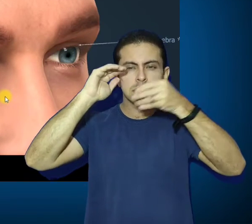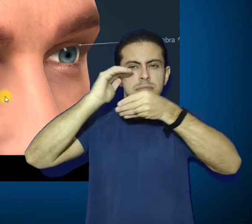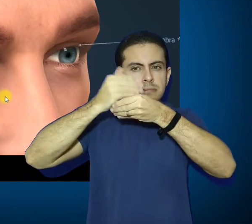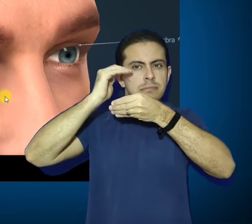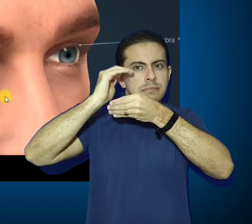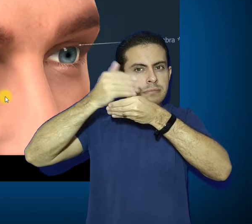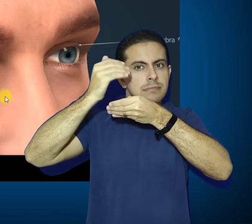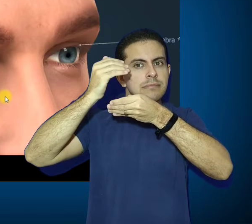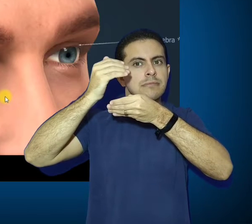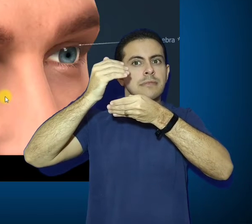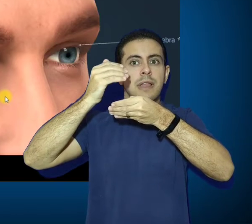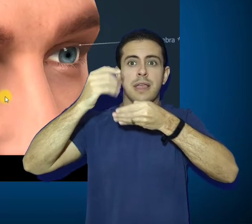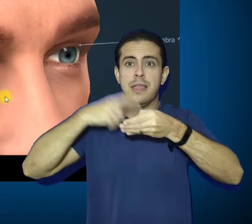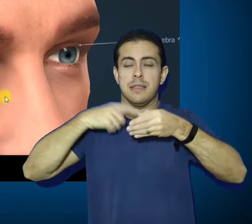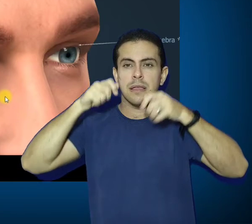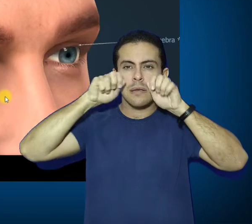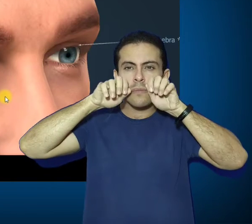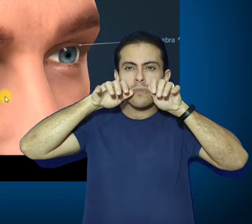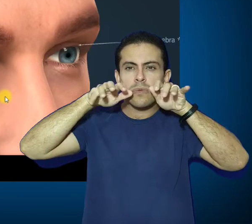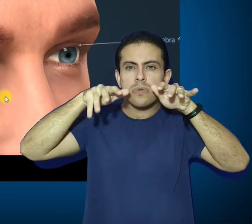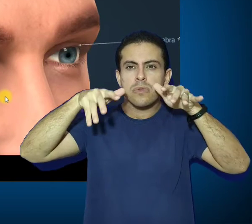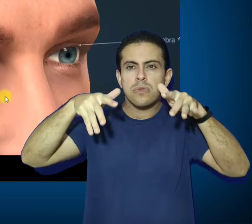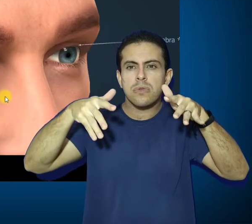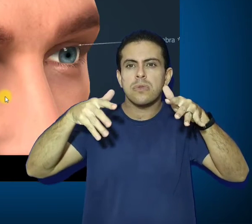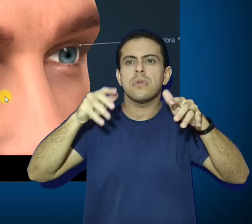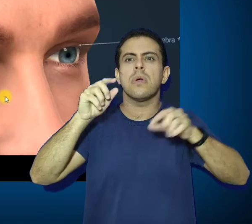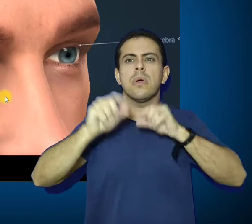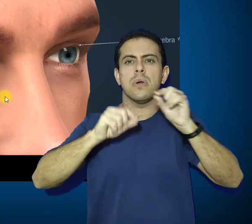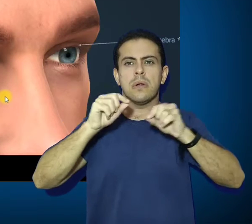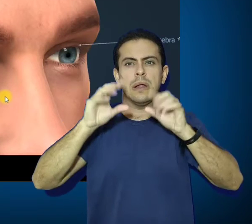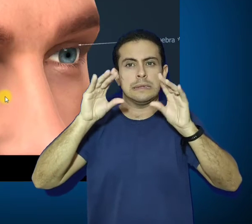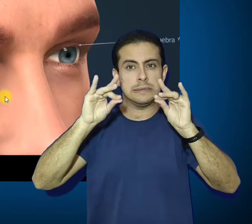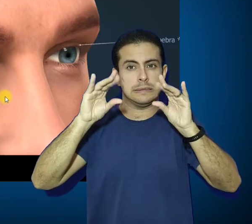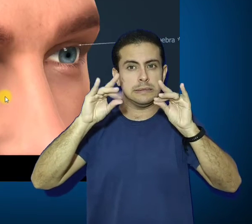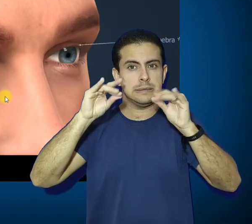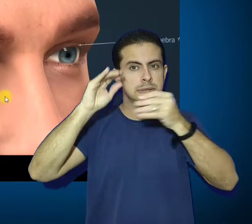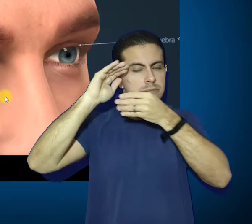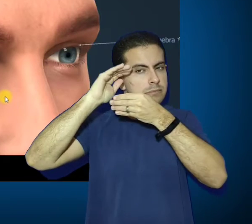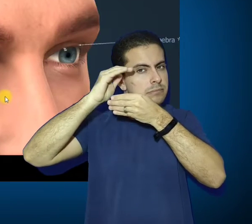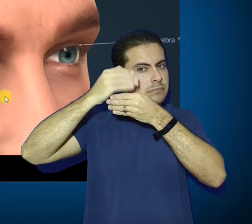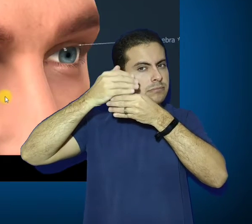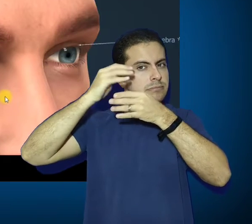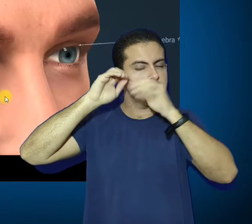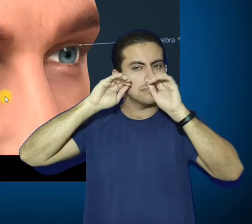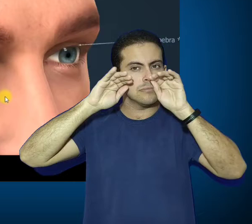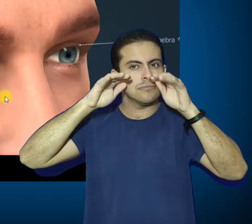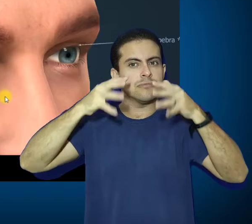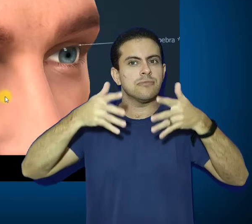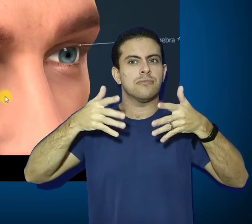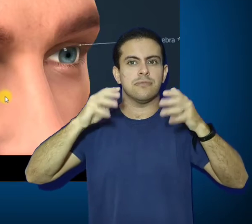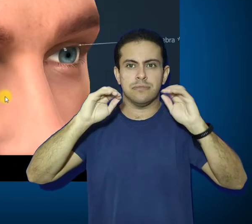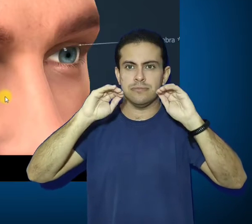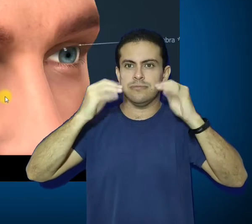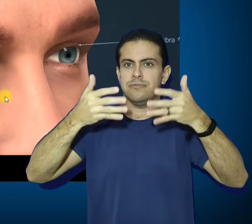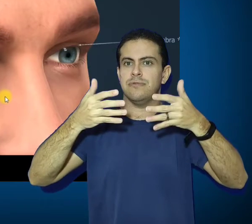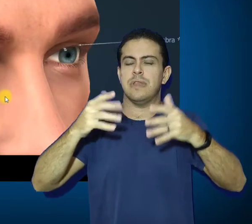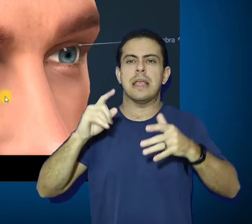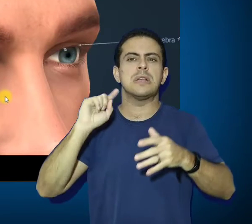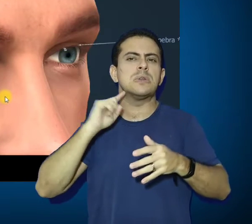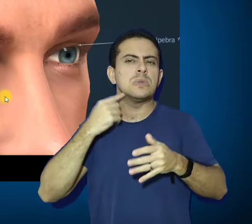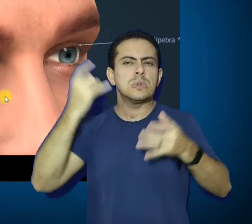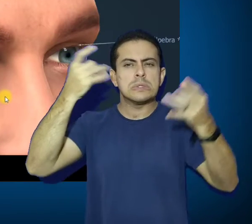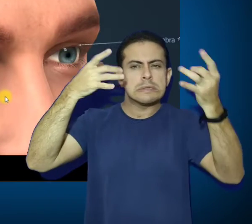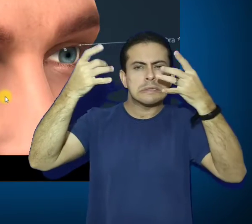sobre nosso globo ocular líquidos lubrificantes que auxiliam na remoção de